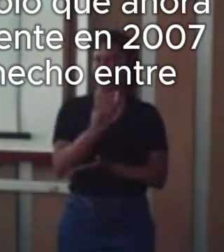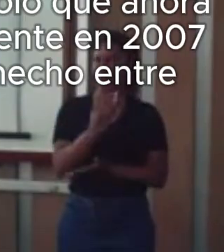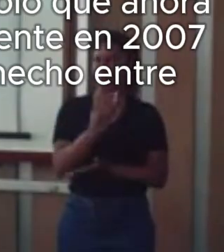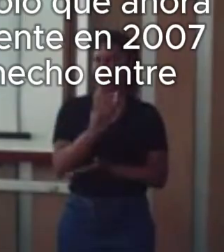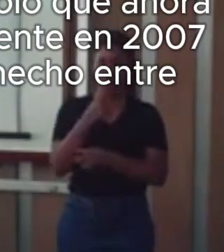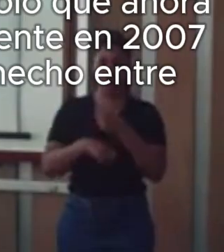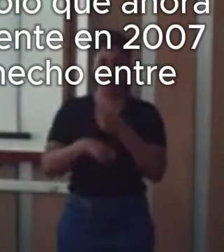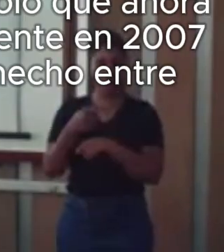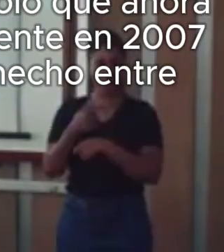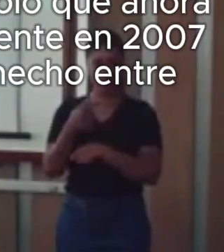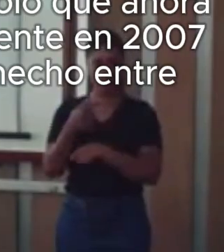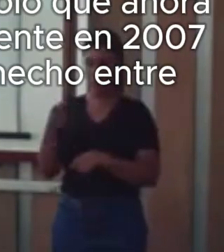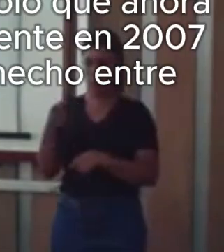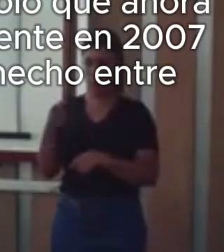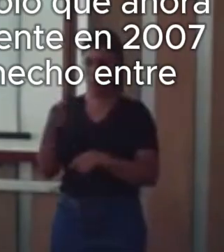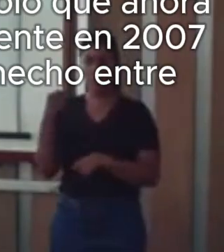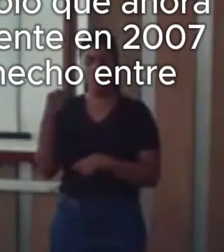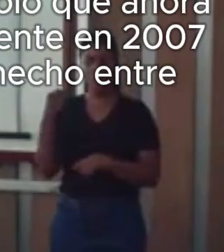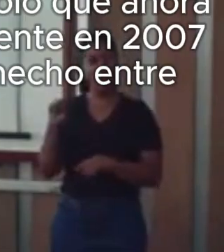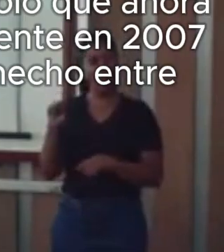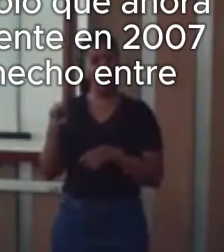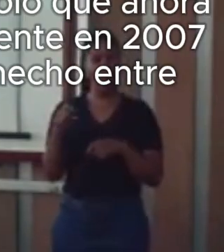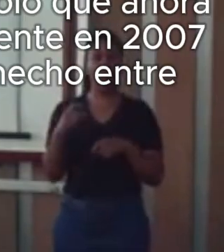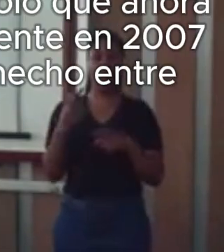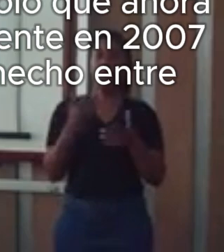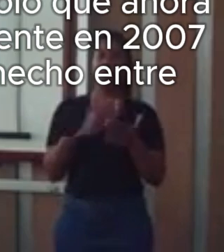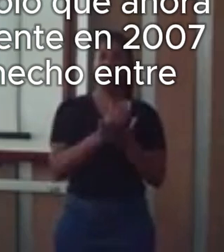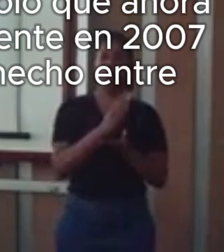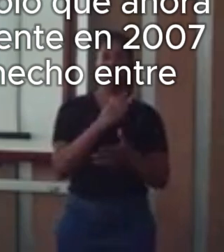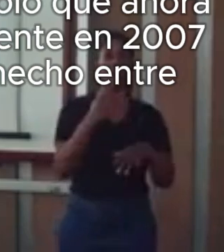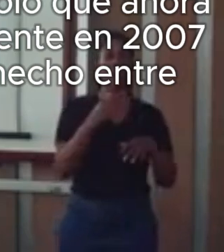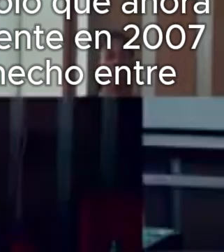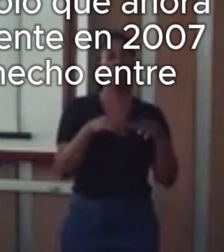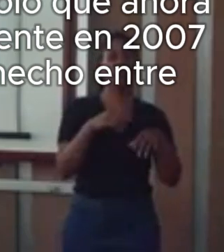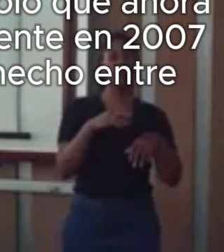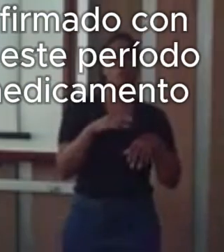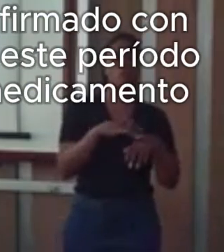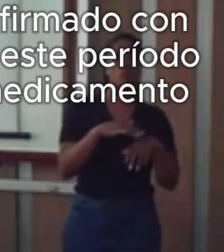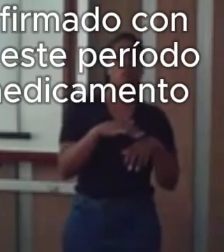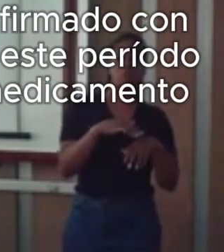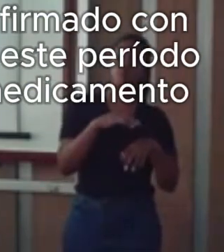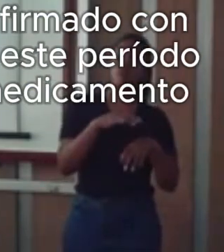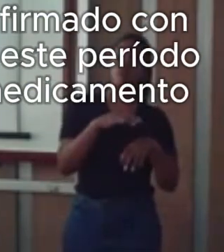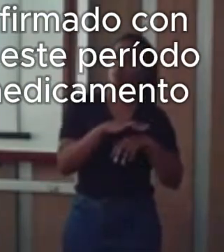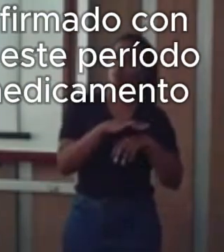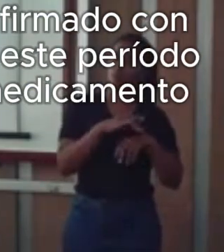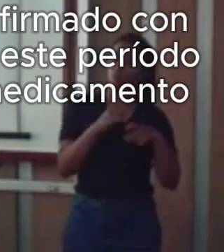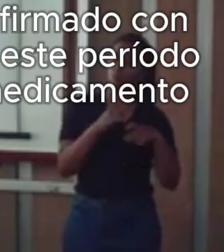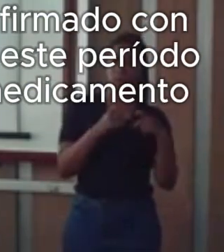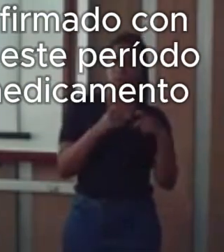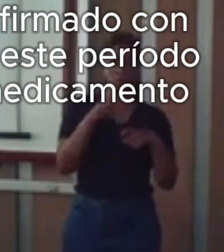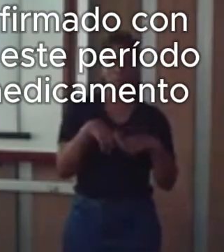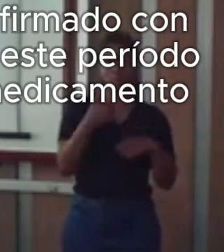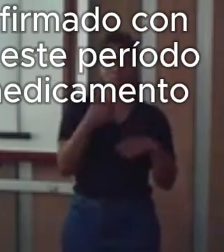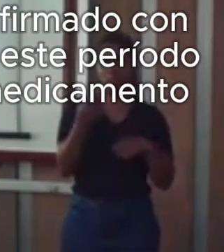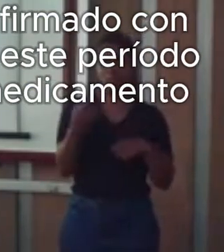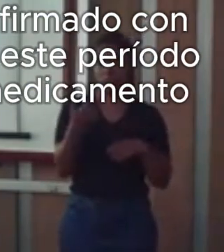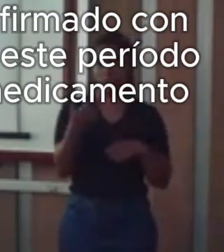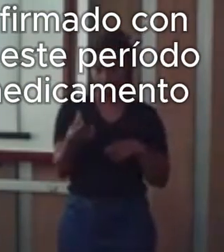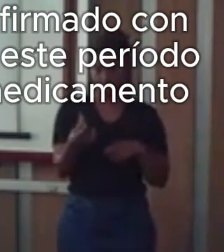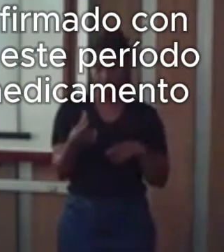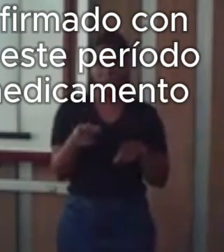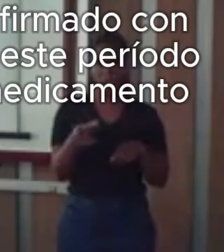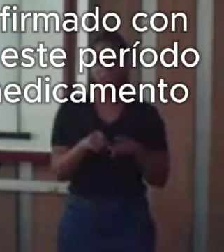foi em 2016, tá? O estudo foi feito entre 18 e 21. A cooperação com a Cristália